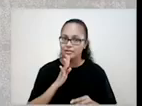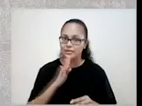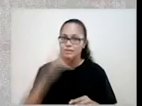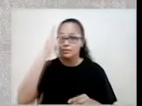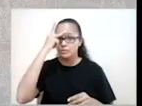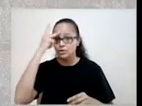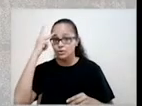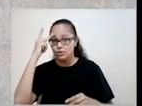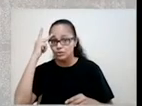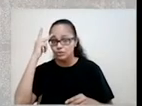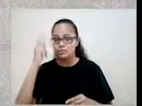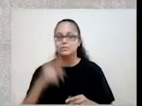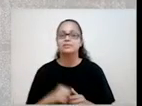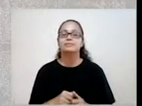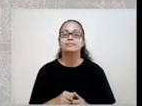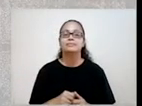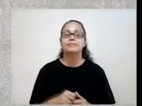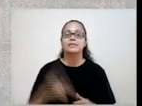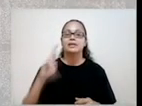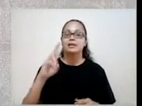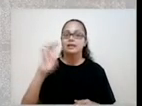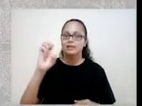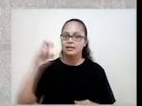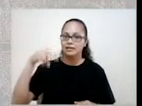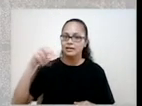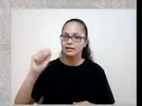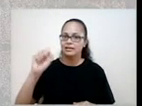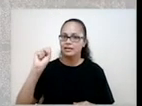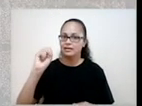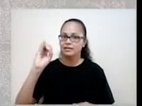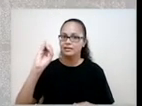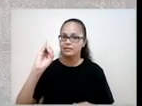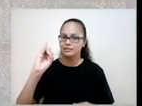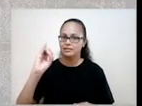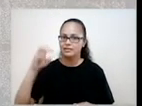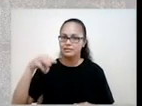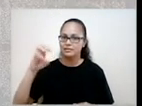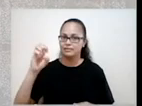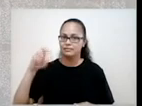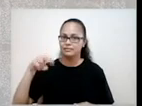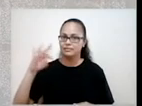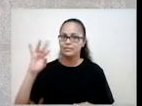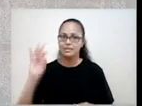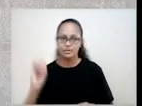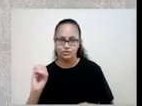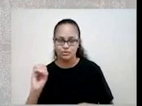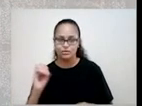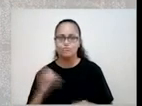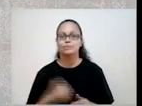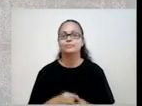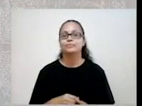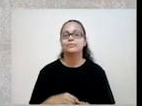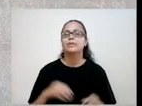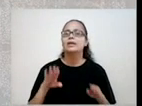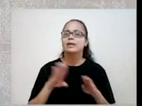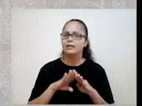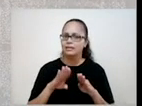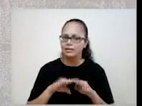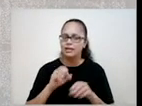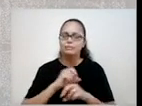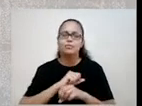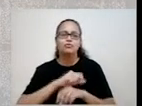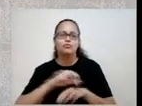Renascimento. Além do Leonardo da Vinci, que já comentamos na aula passada, temos Rafael Sanzio,